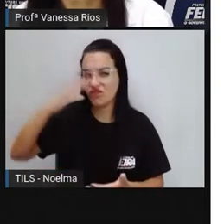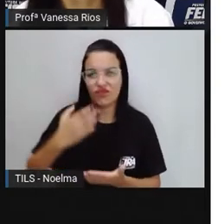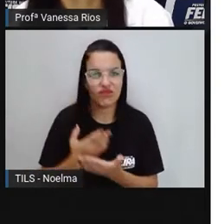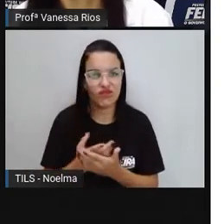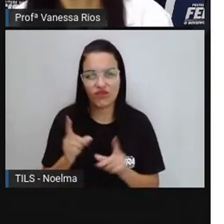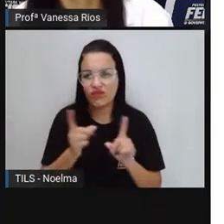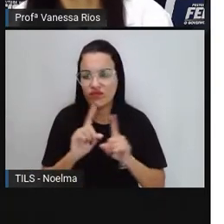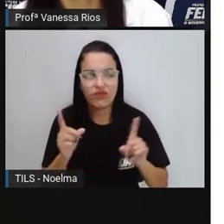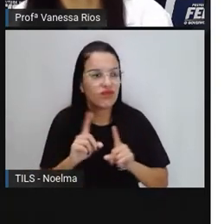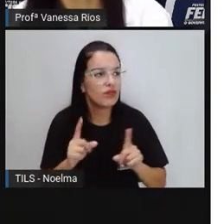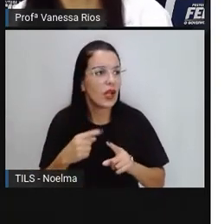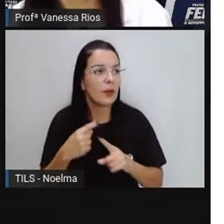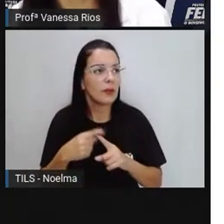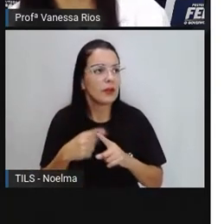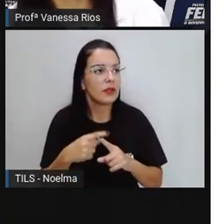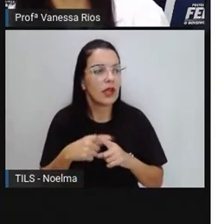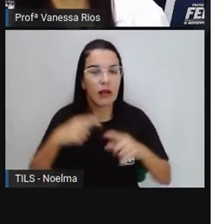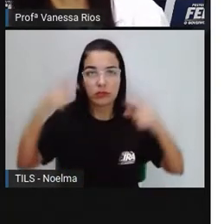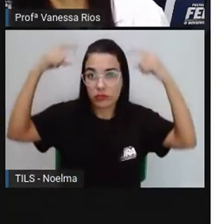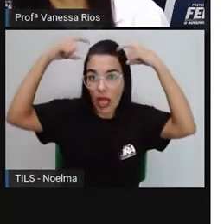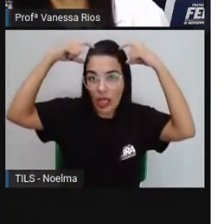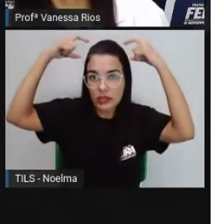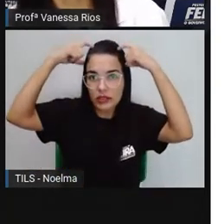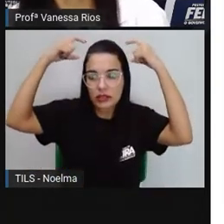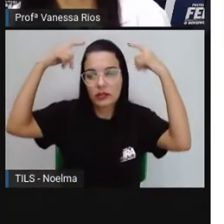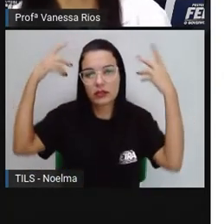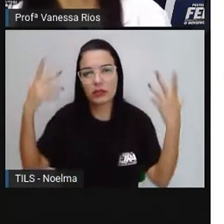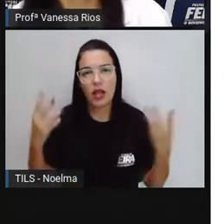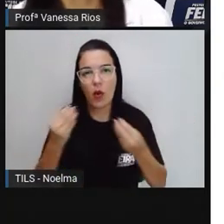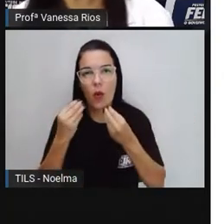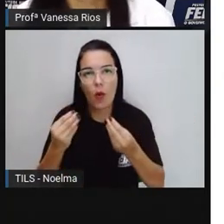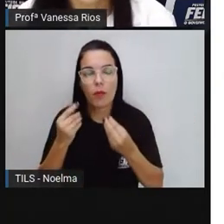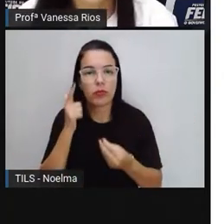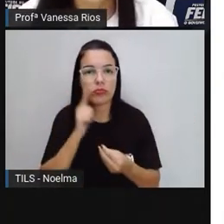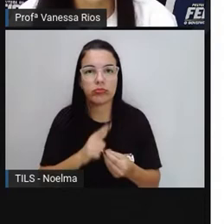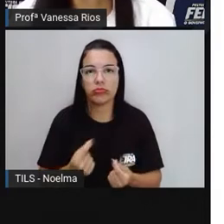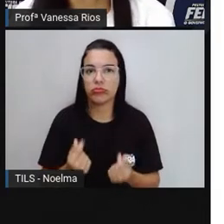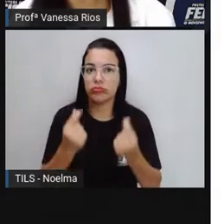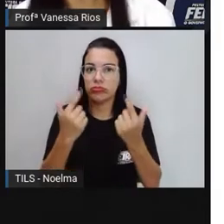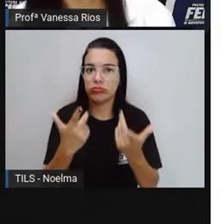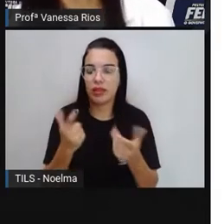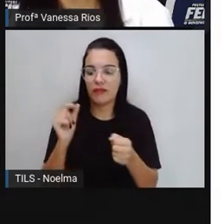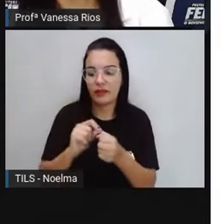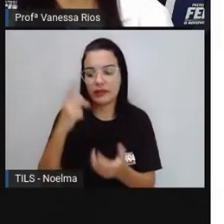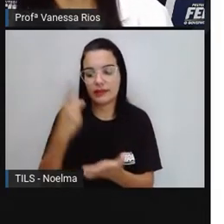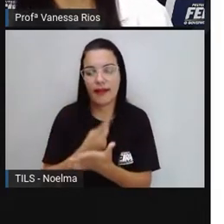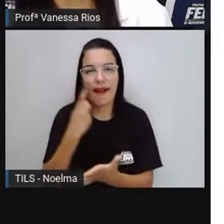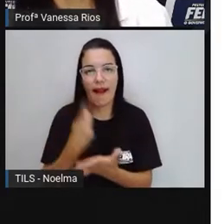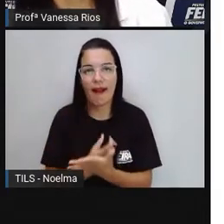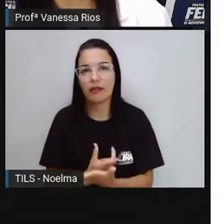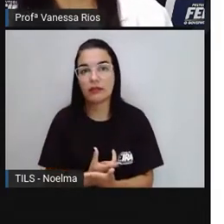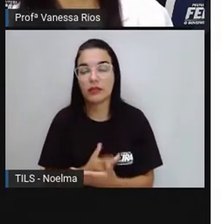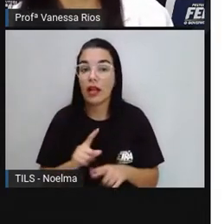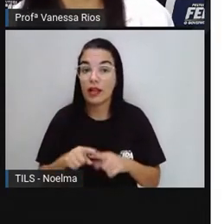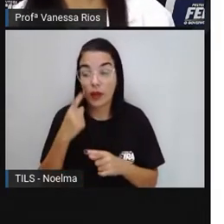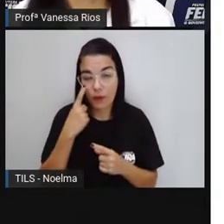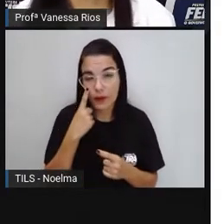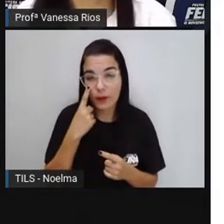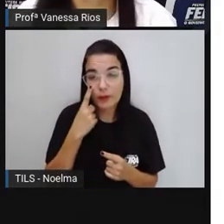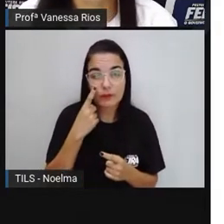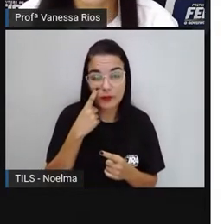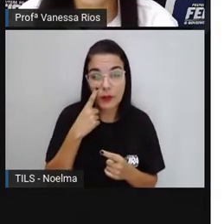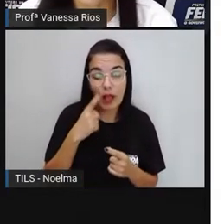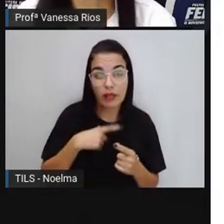Disney, que fez e faz fortuna com filmes, deu essa mancada. Então a gente observa uma posição